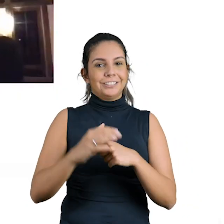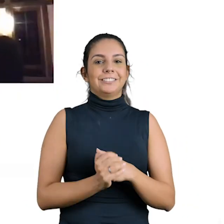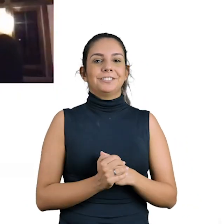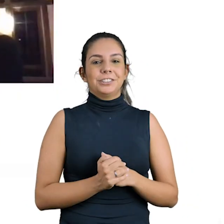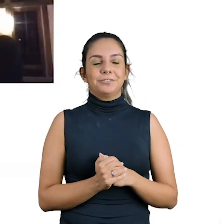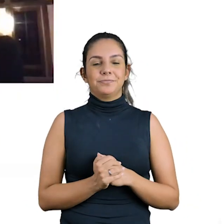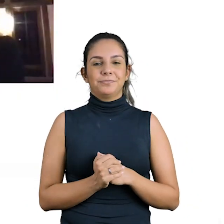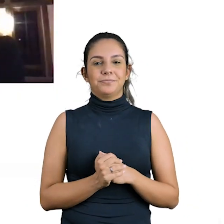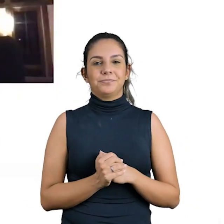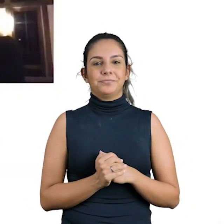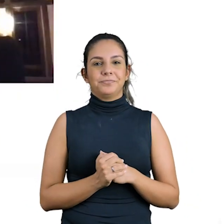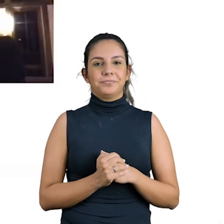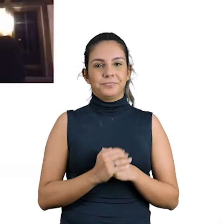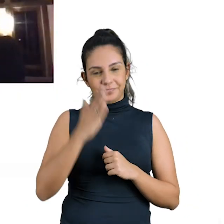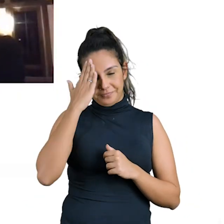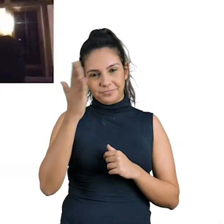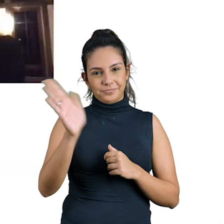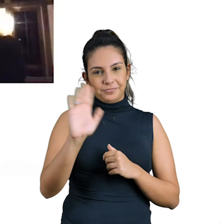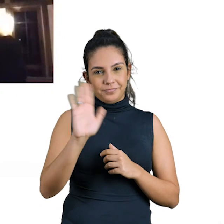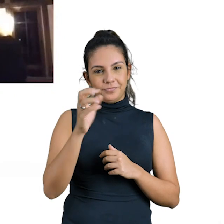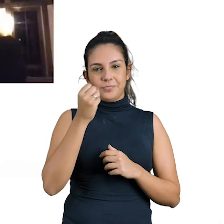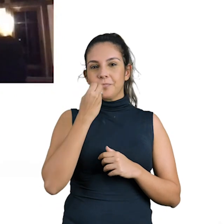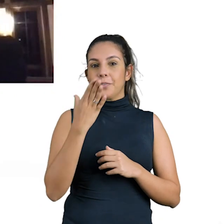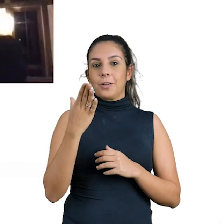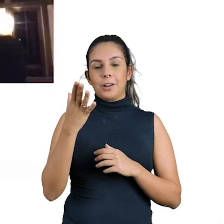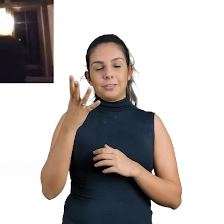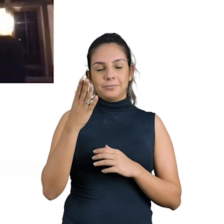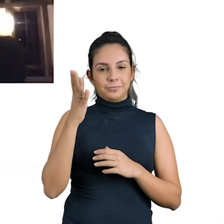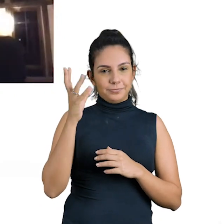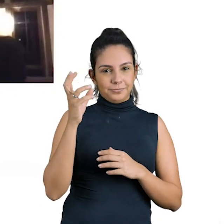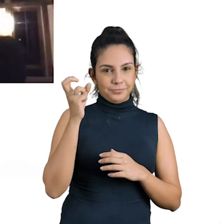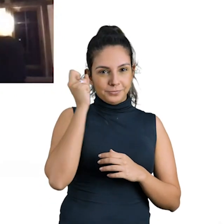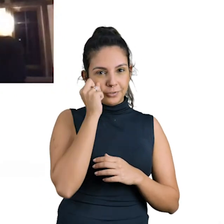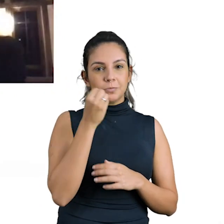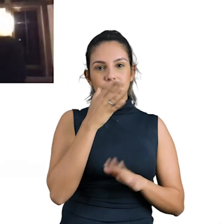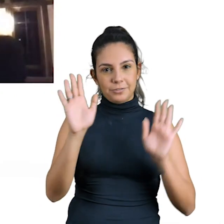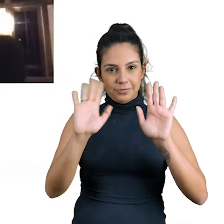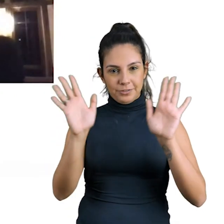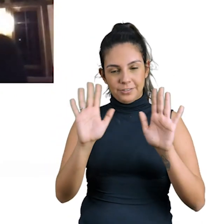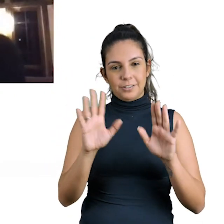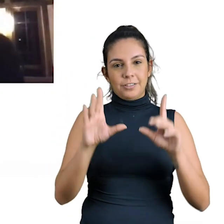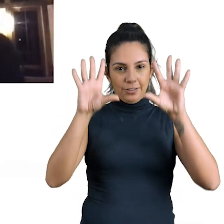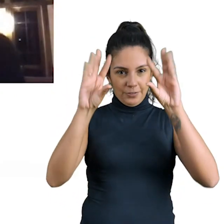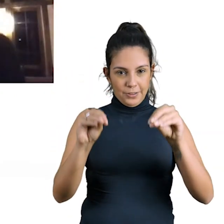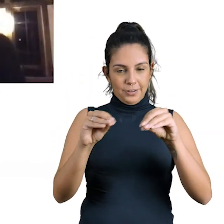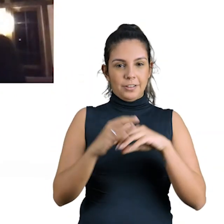vigilantes. Obrigado, Lília. Durma bem, bom descanso. Você